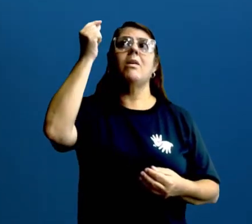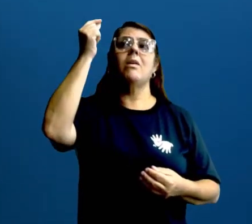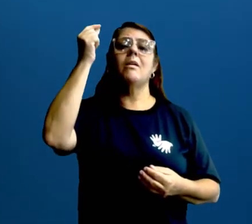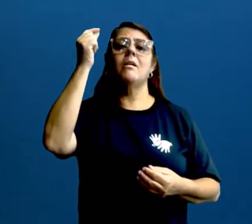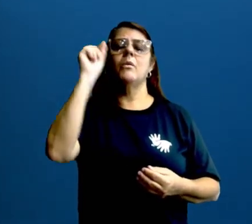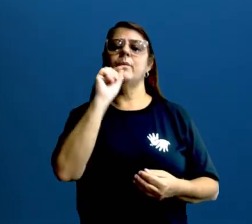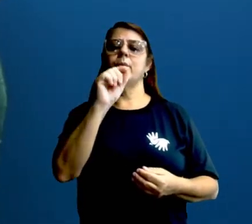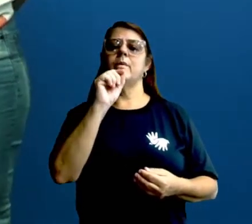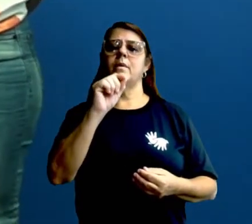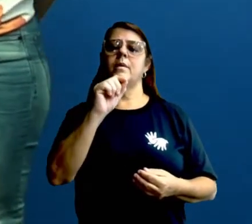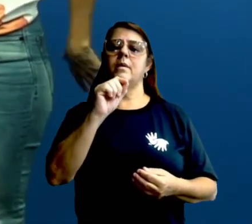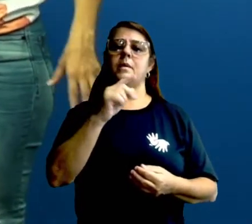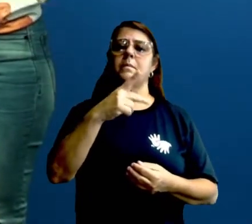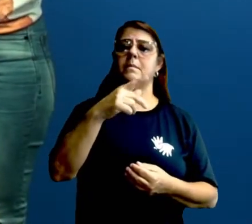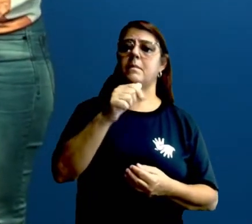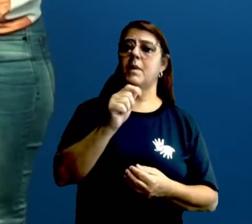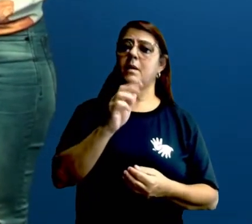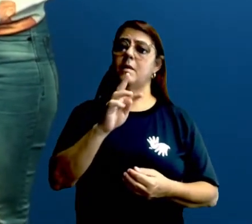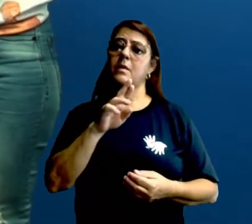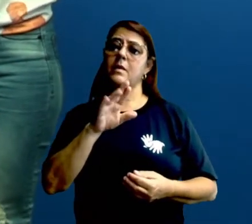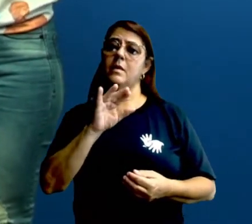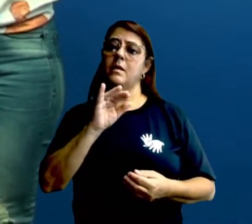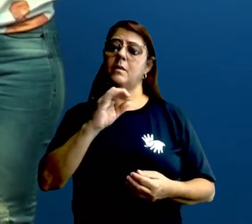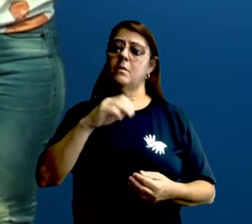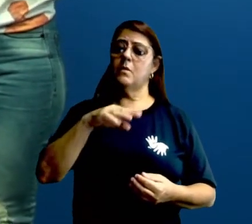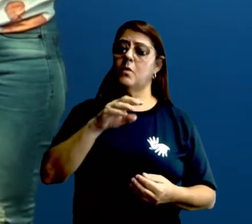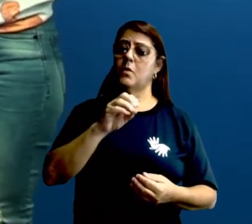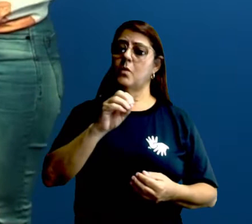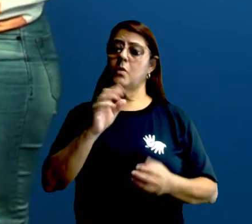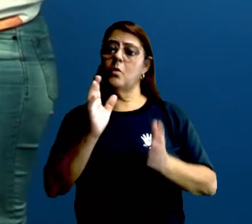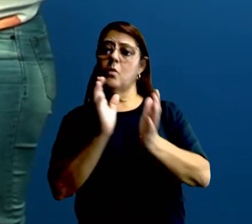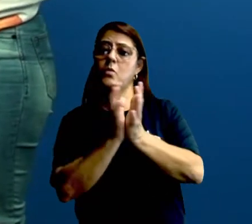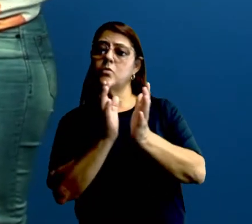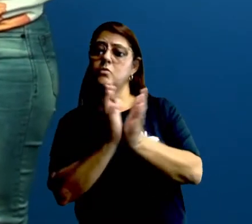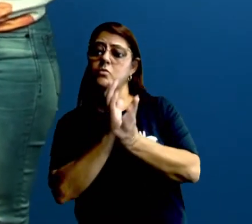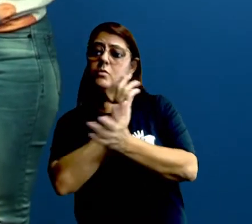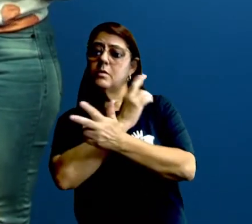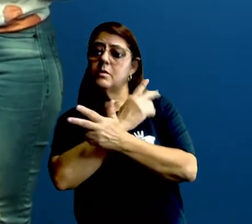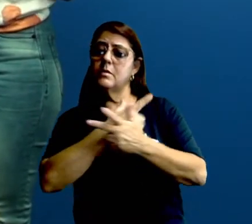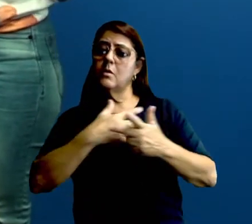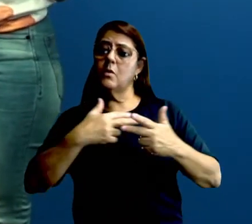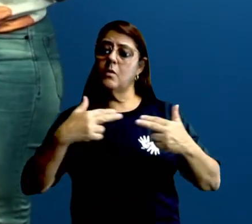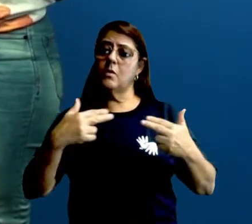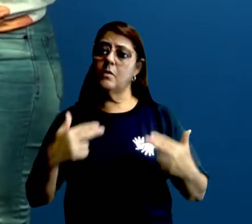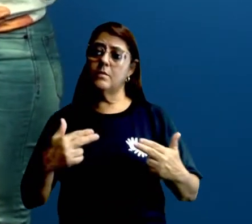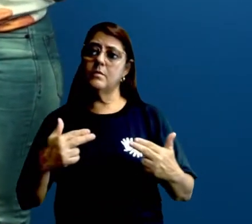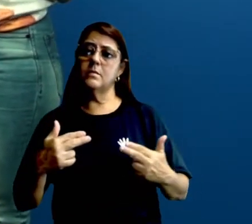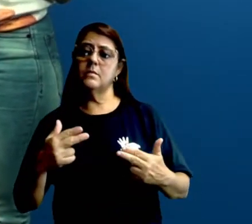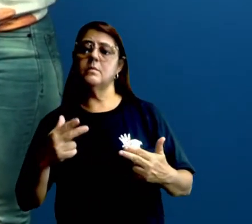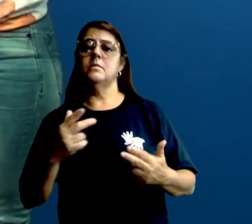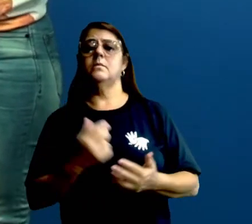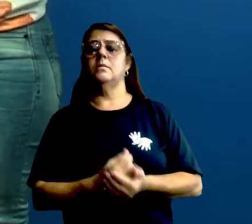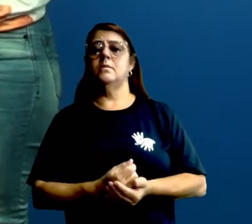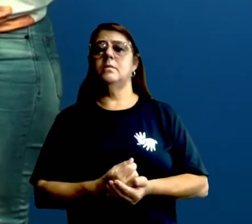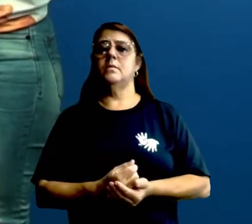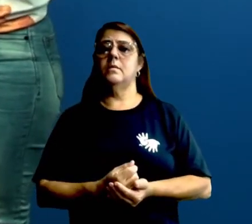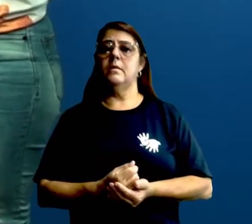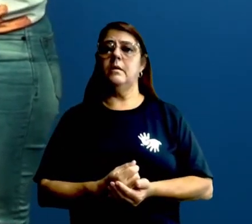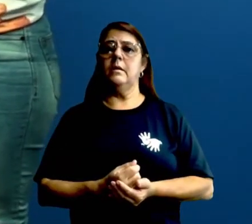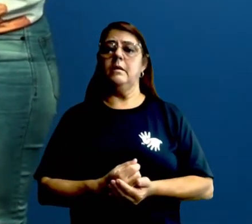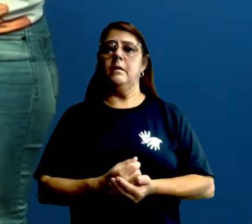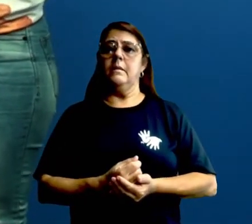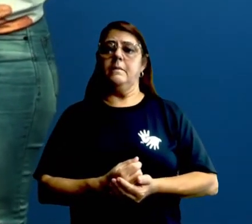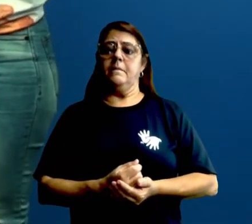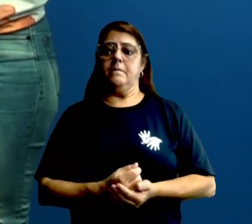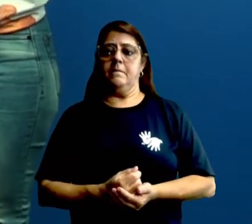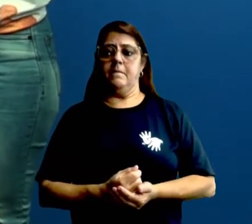dizer, do que é patrimônio. Mas patrimônio é um conjunto de coisas que a gente vai ver, pode